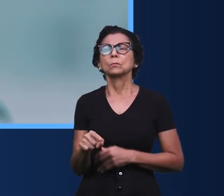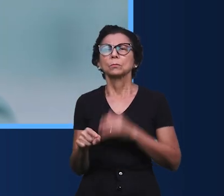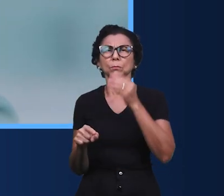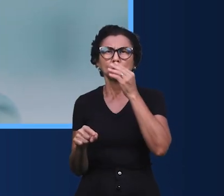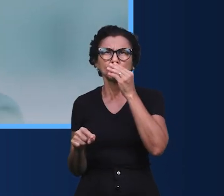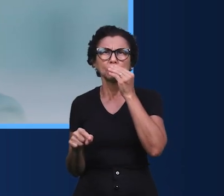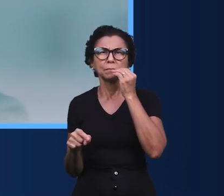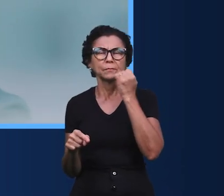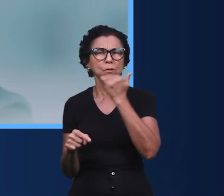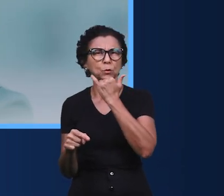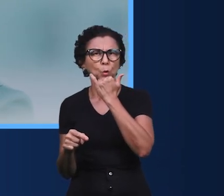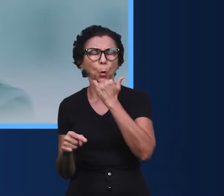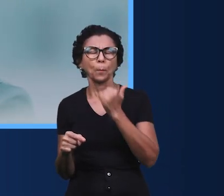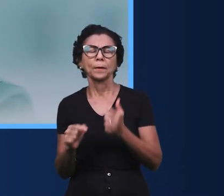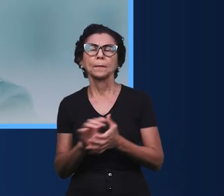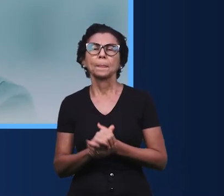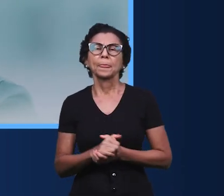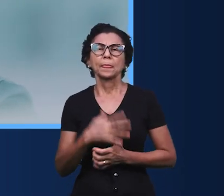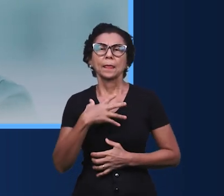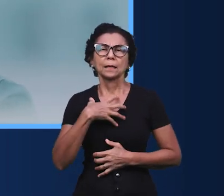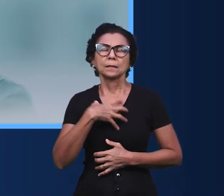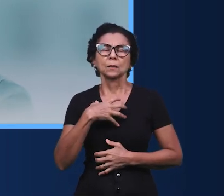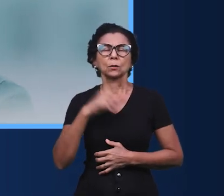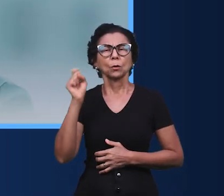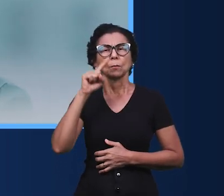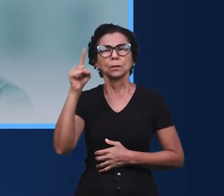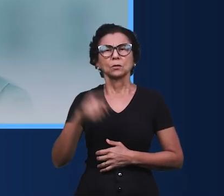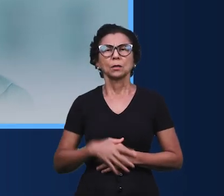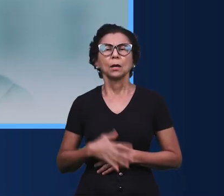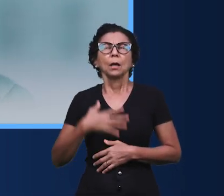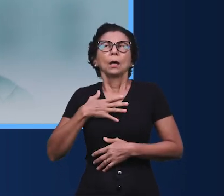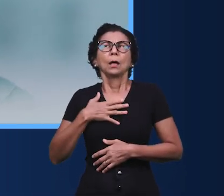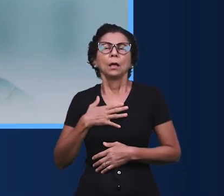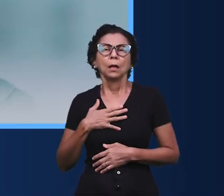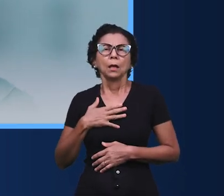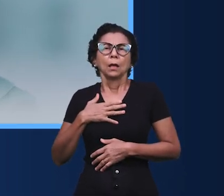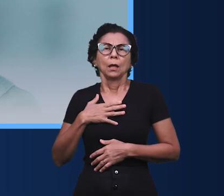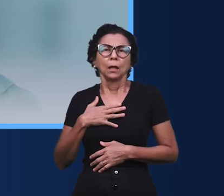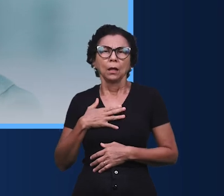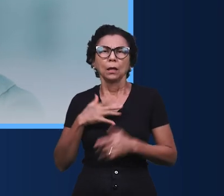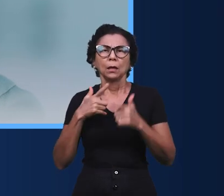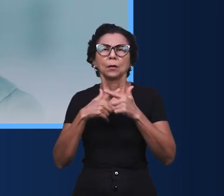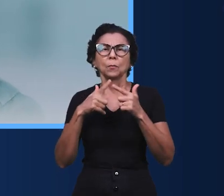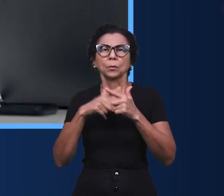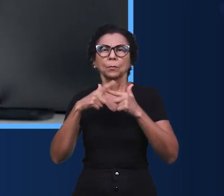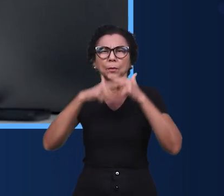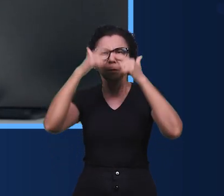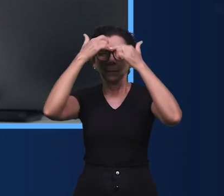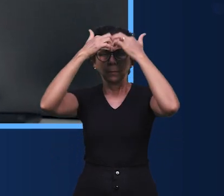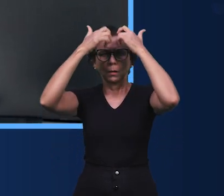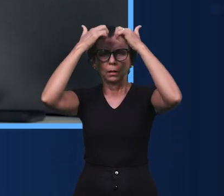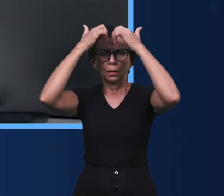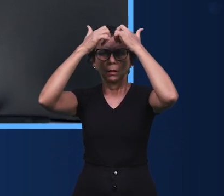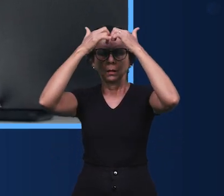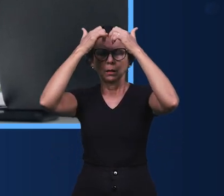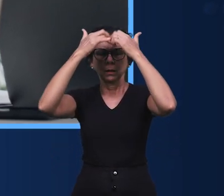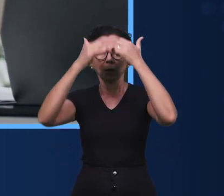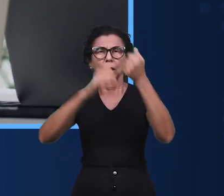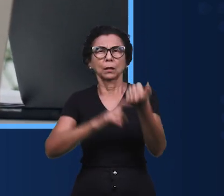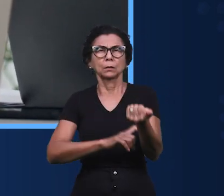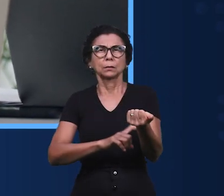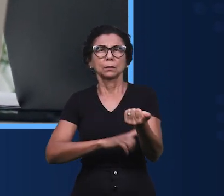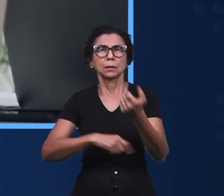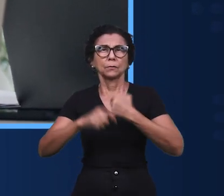que inclui fadiga, dificuldades respiratórias, problemas neurológicos que afetam não somente